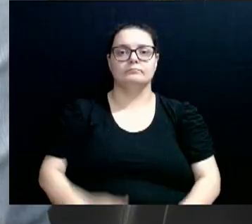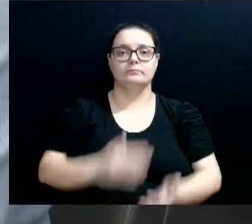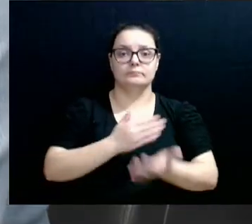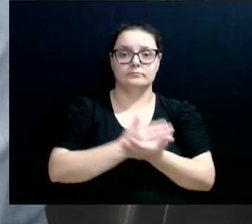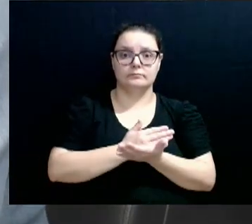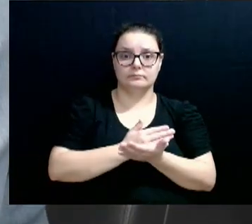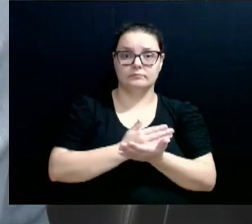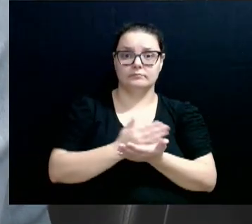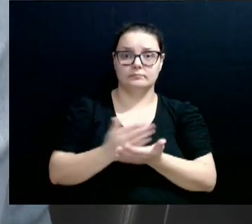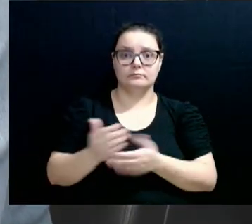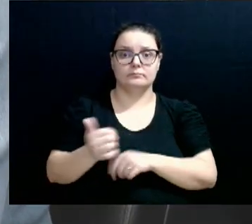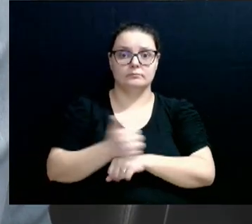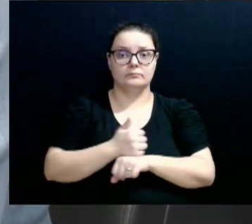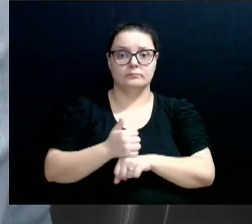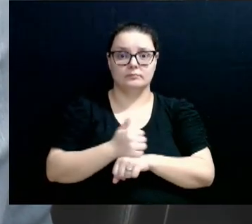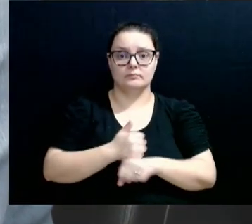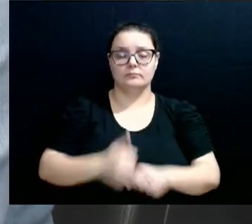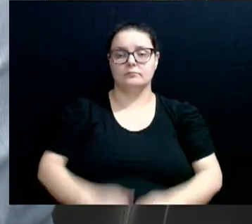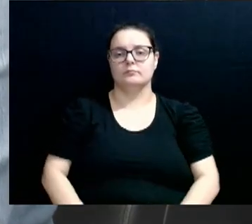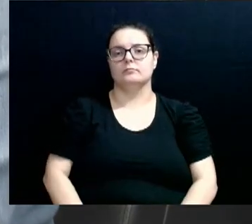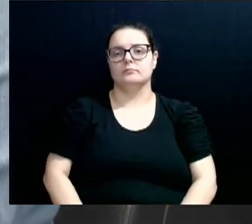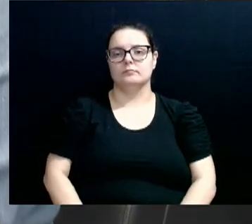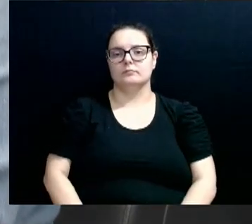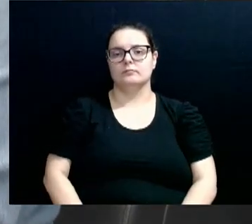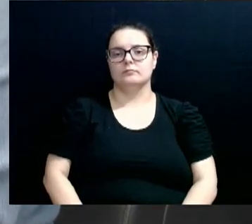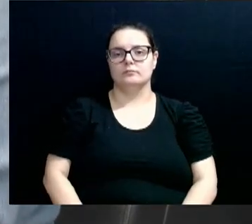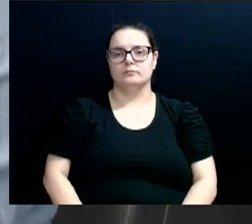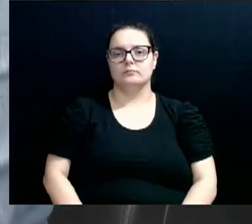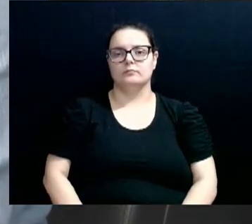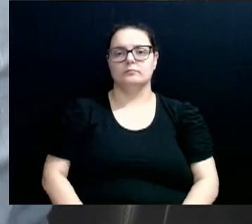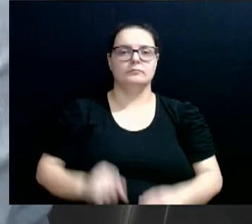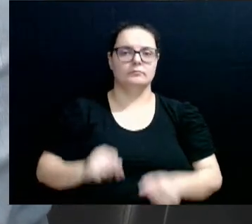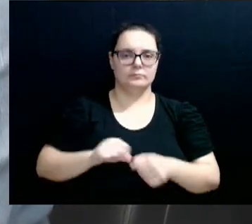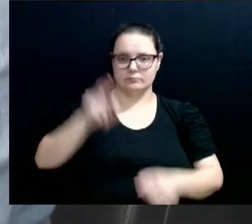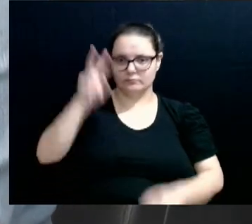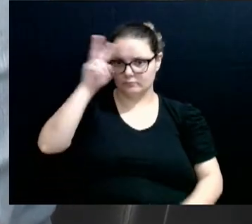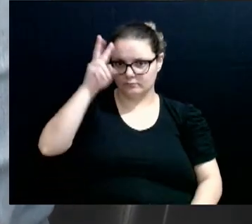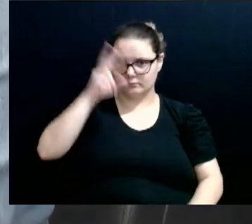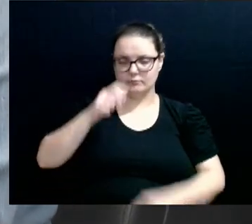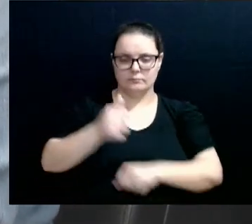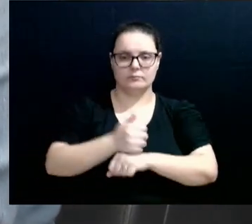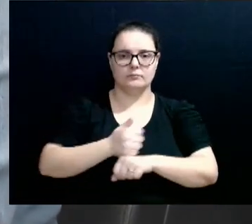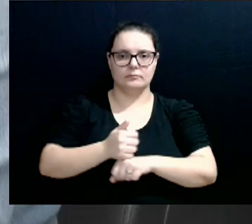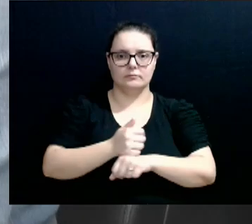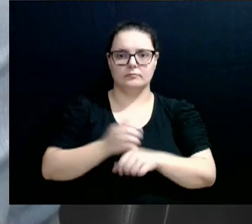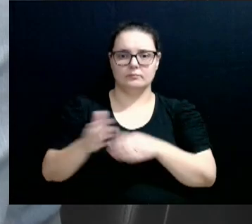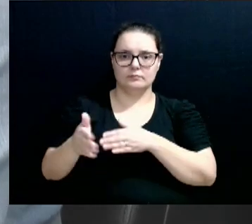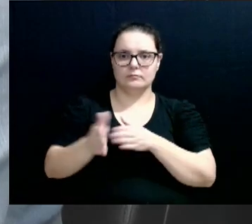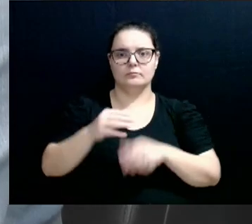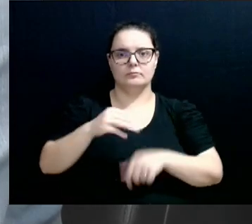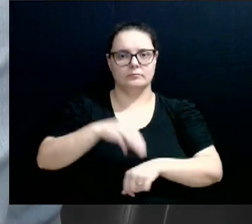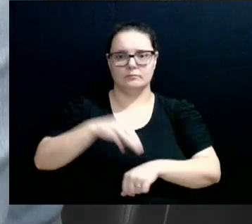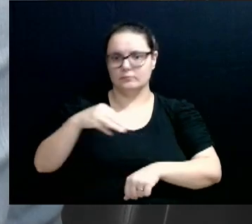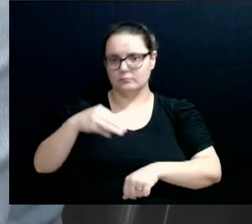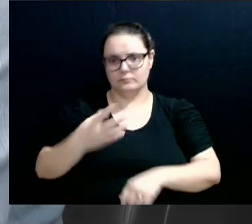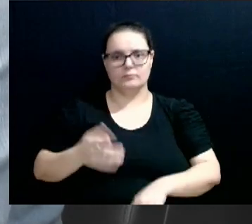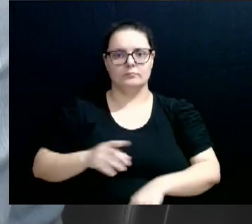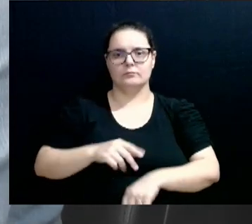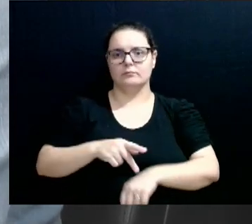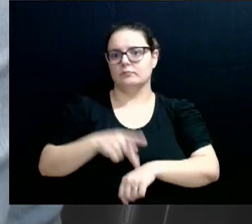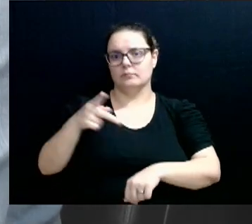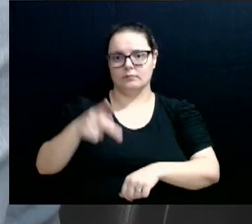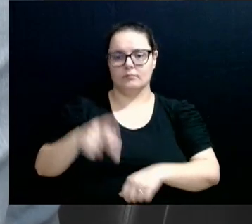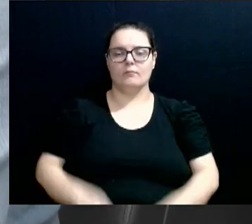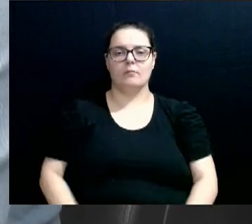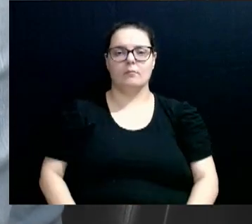Ele tinha feito história e seguiu fazendo mestrado, enfim, as pós-graduações, e começou